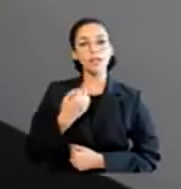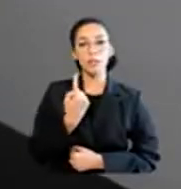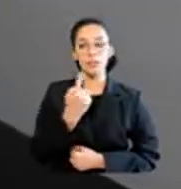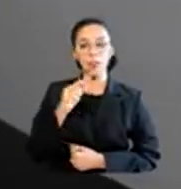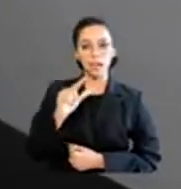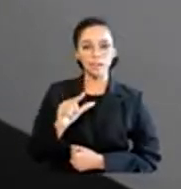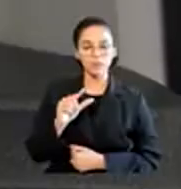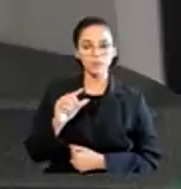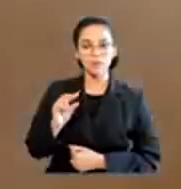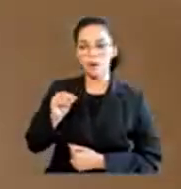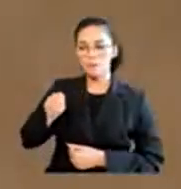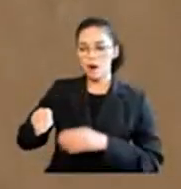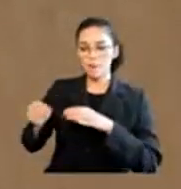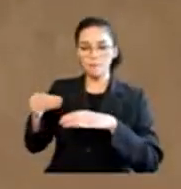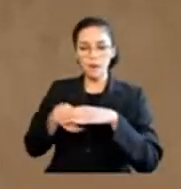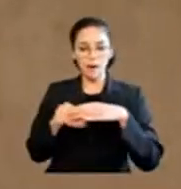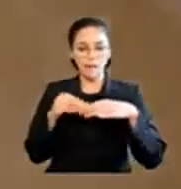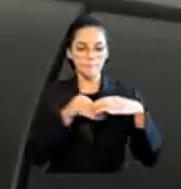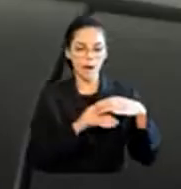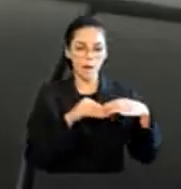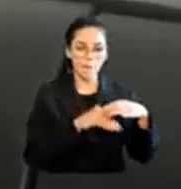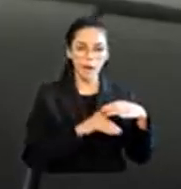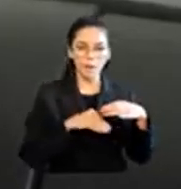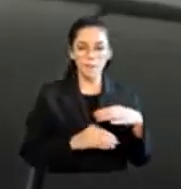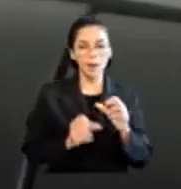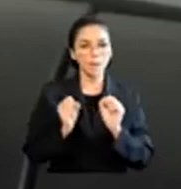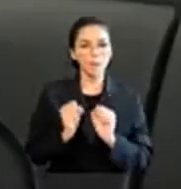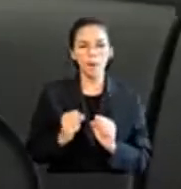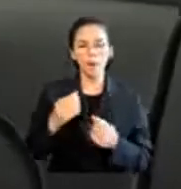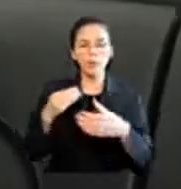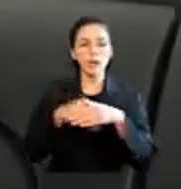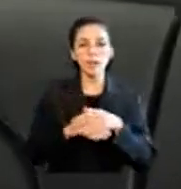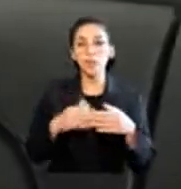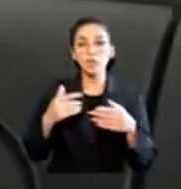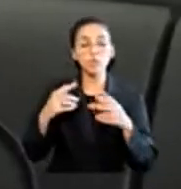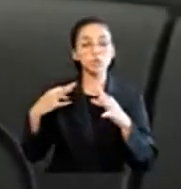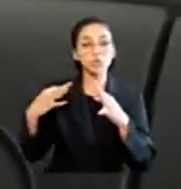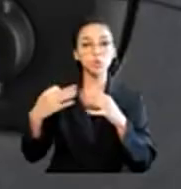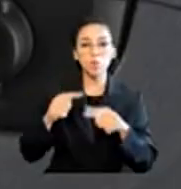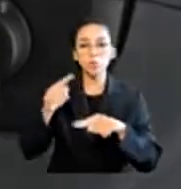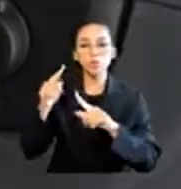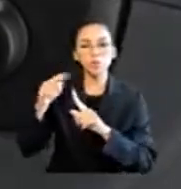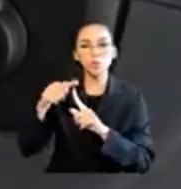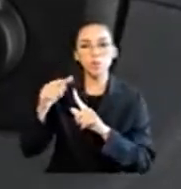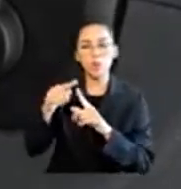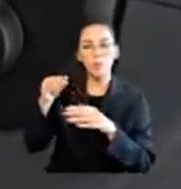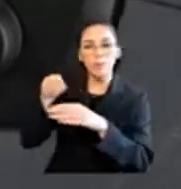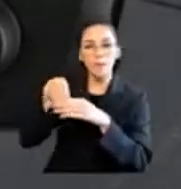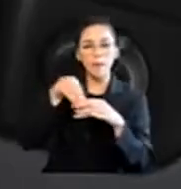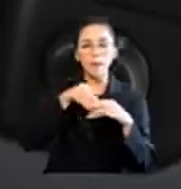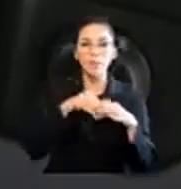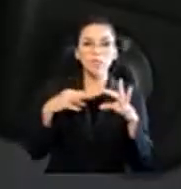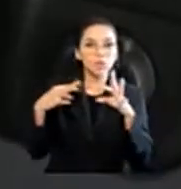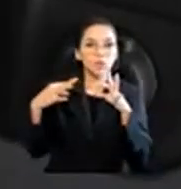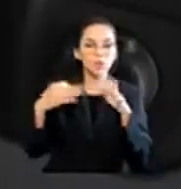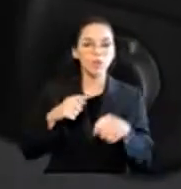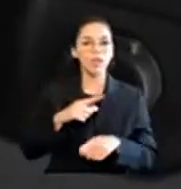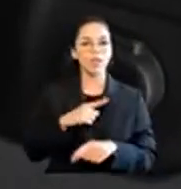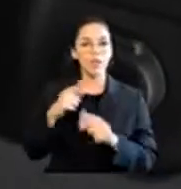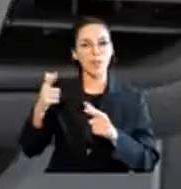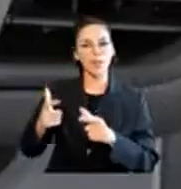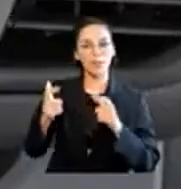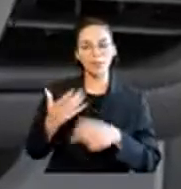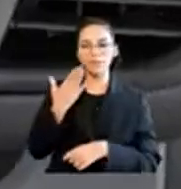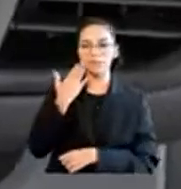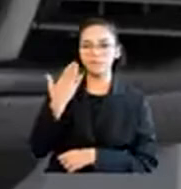para máquinas de cartão, garrafinhas de água, todo tipo de bloco de anotações, pasta, enfim. É um carro para quem trabalha